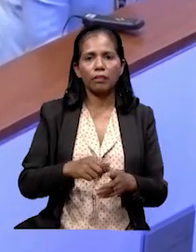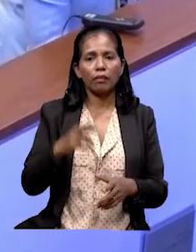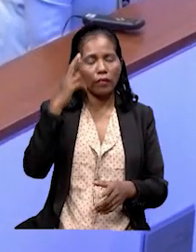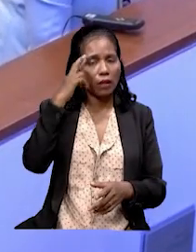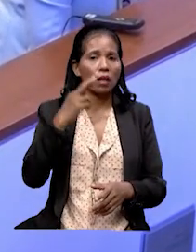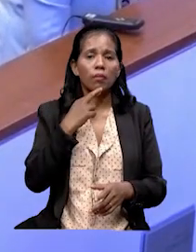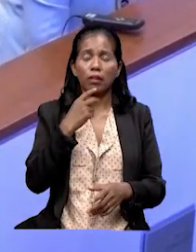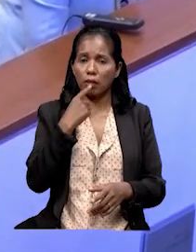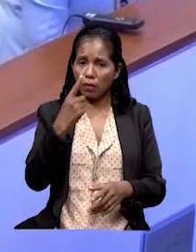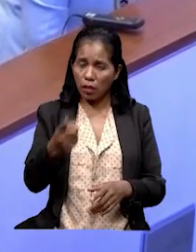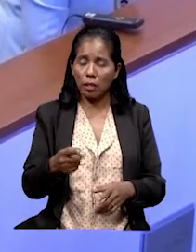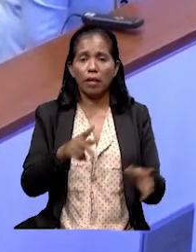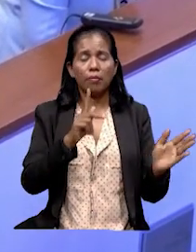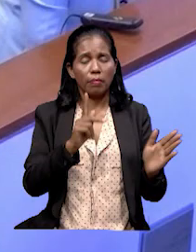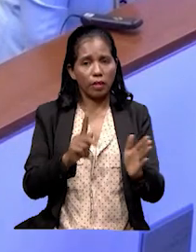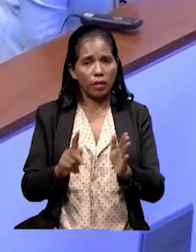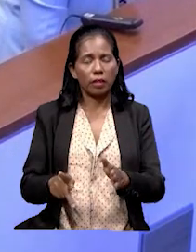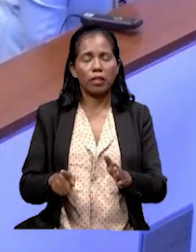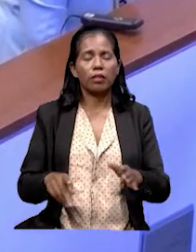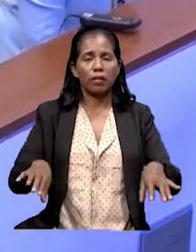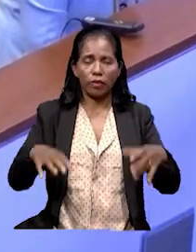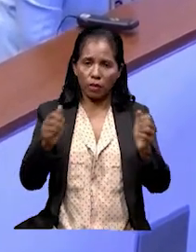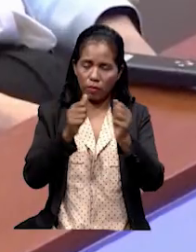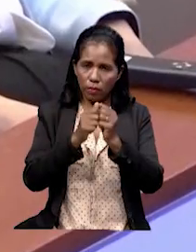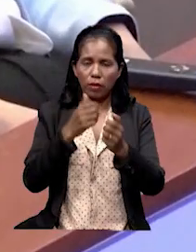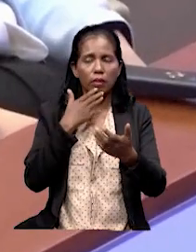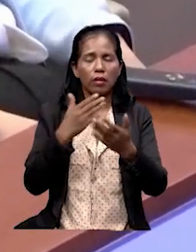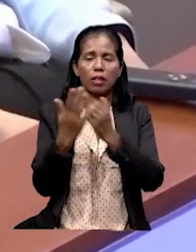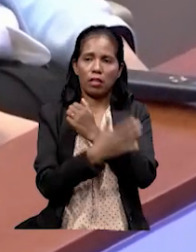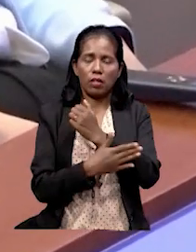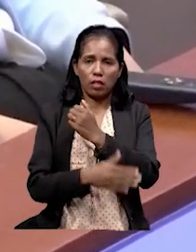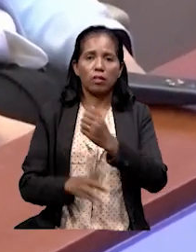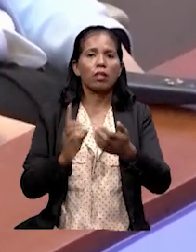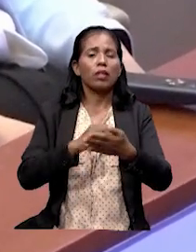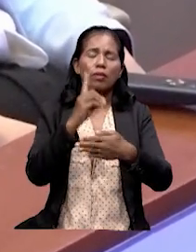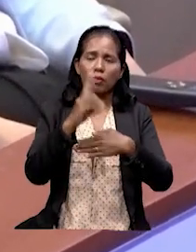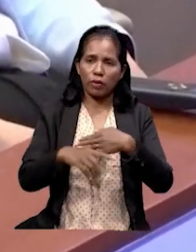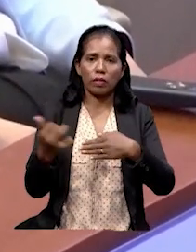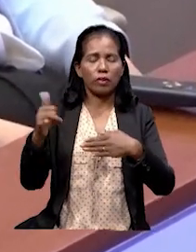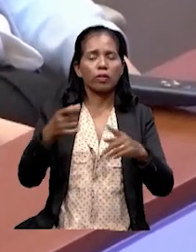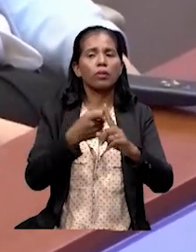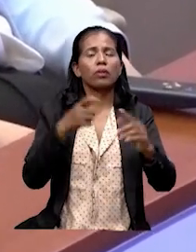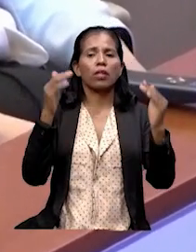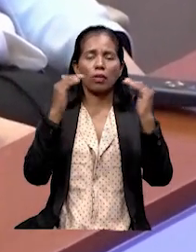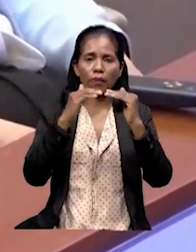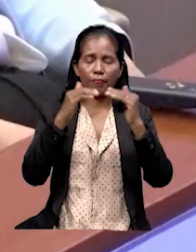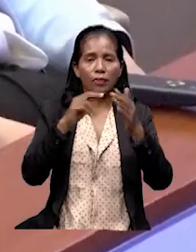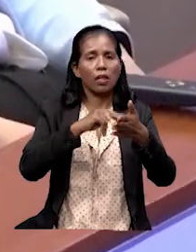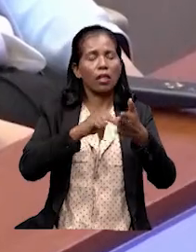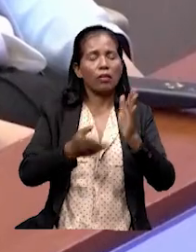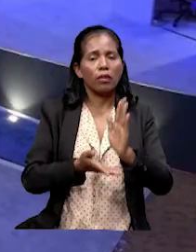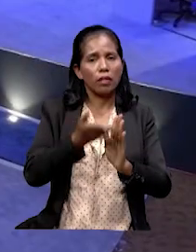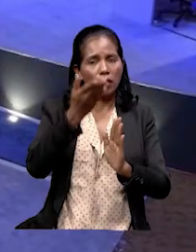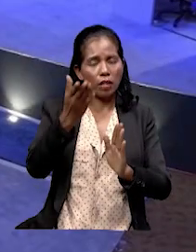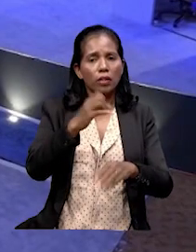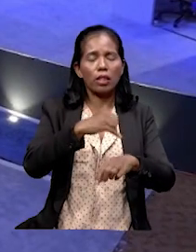Hatutan, Timor-Leste precisa estabelecer cooperação dia com a nação desenvolvida Sira, li Rússia encontra nível regional no